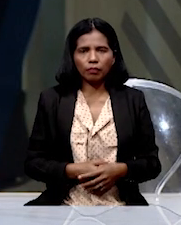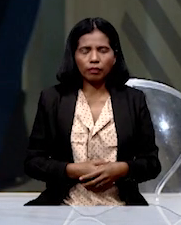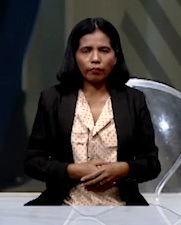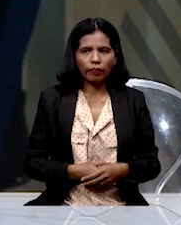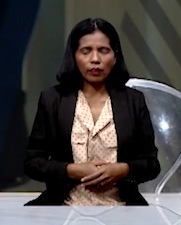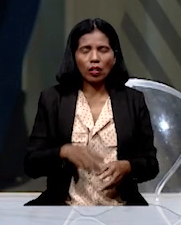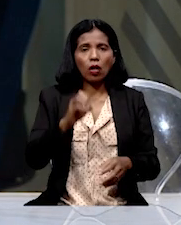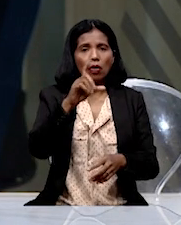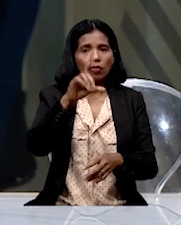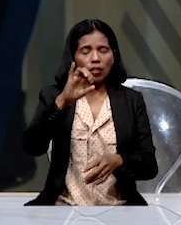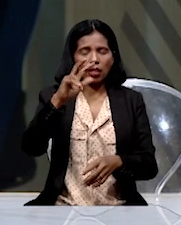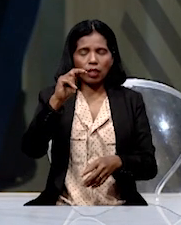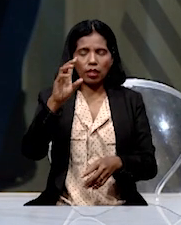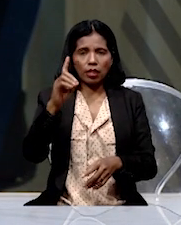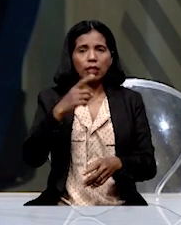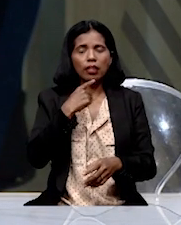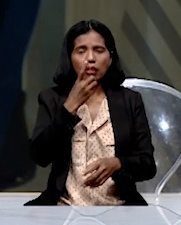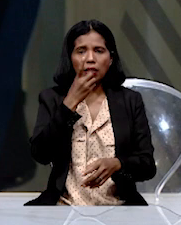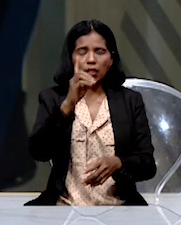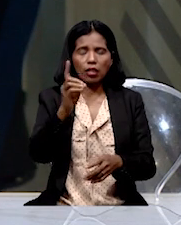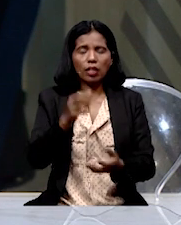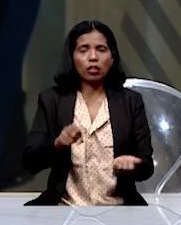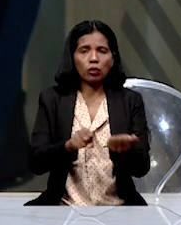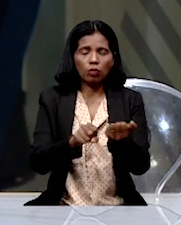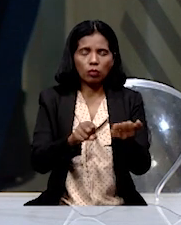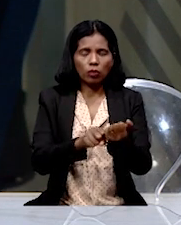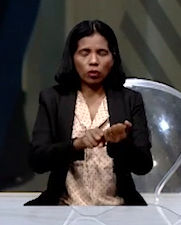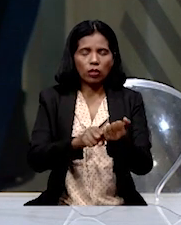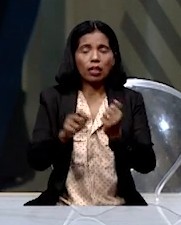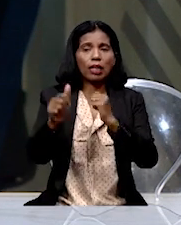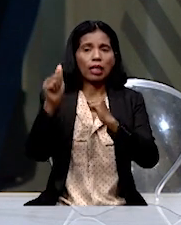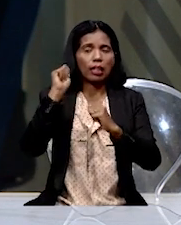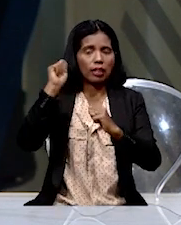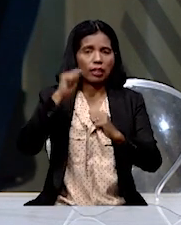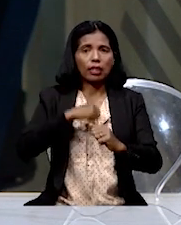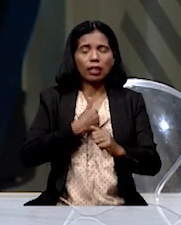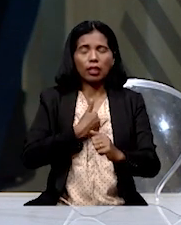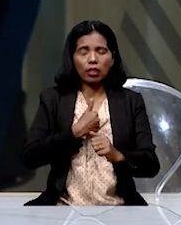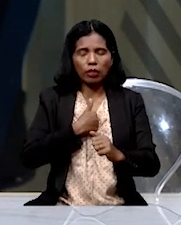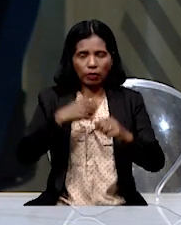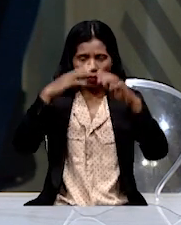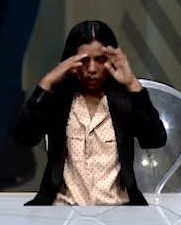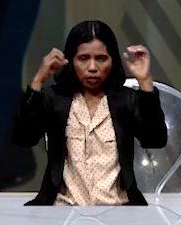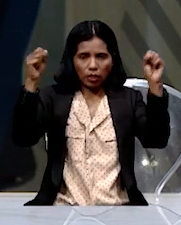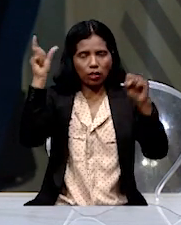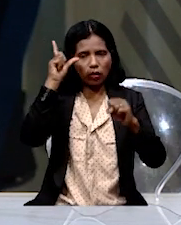Ofelin declara apoio candidato presidente República Francisco Guterres Luolo.